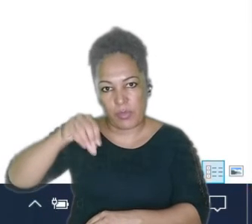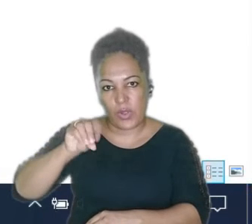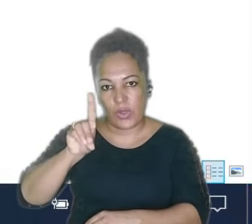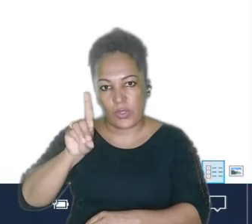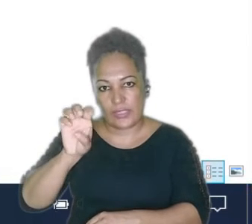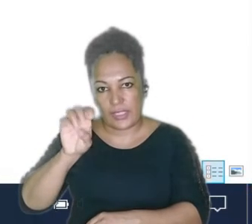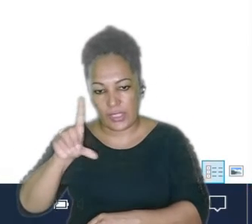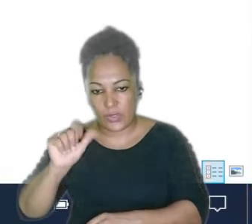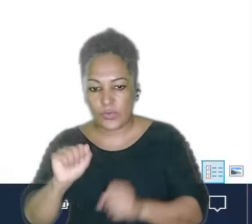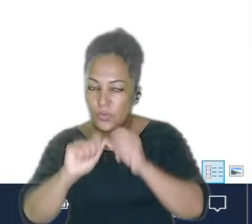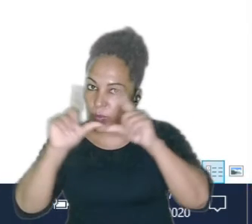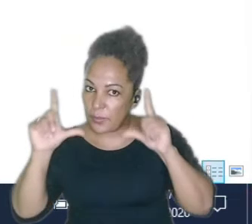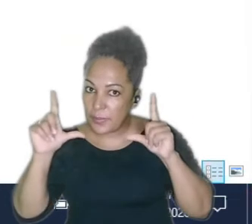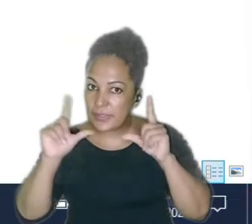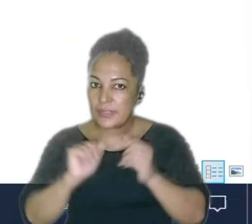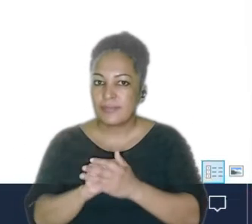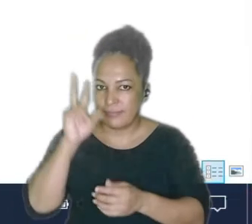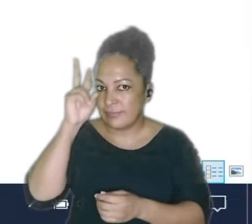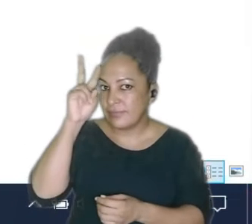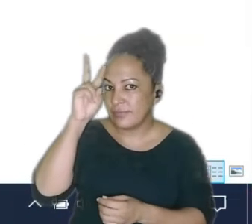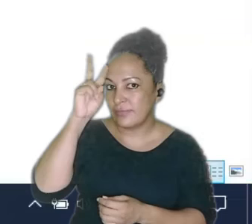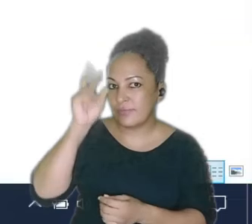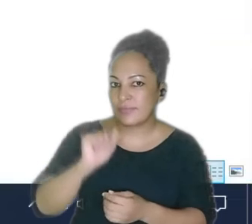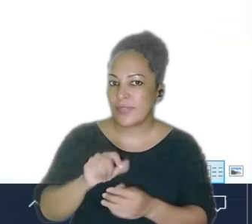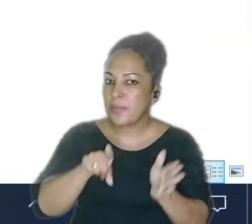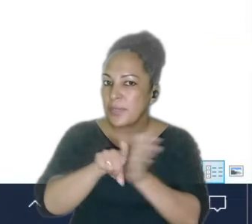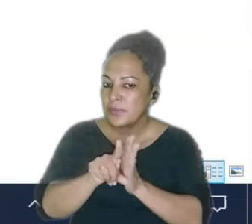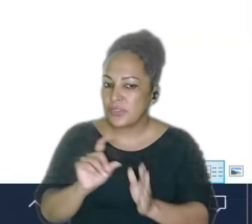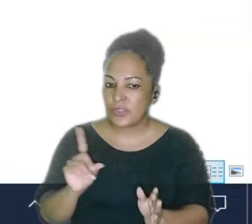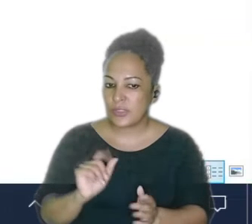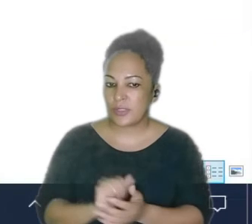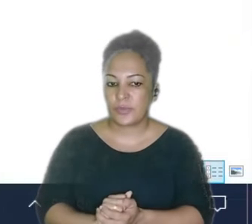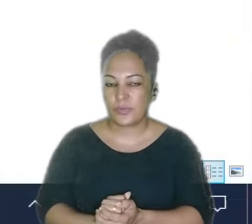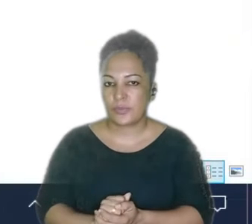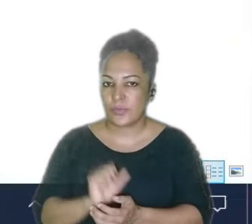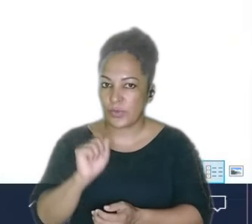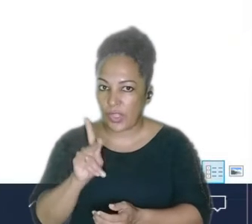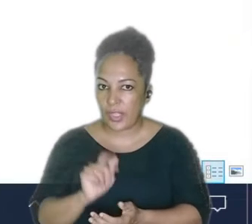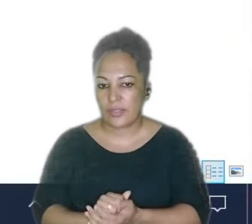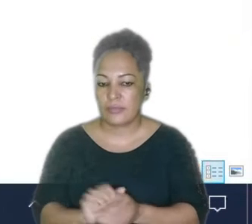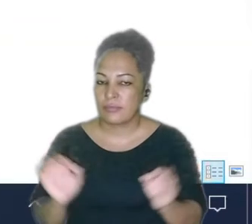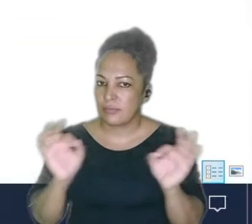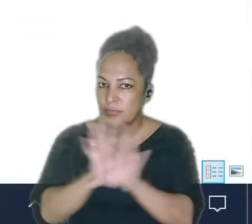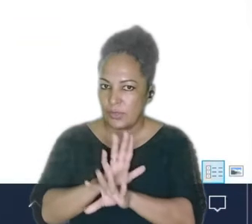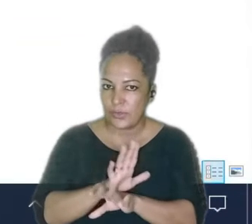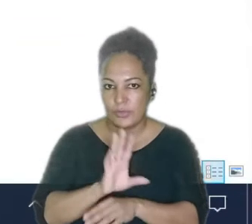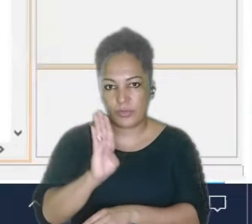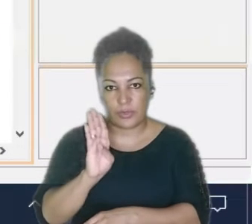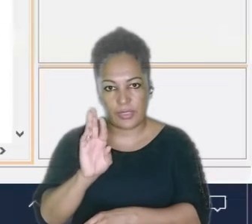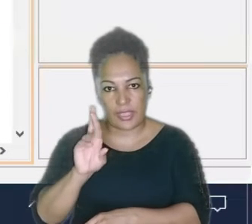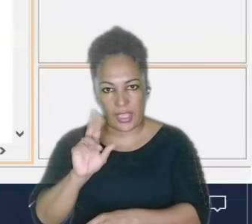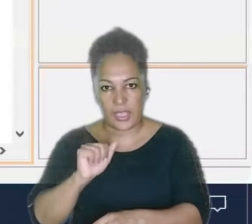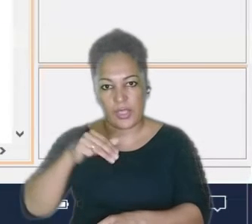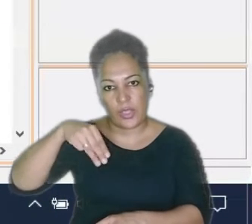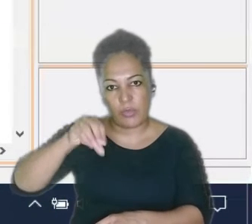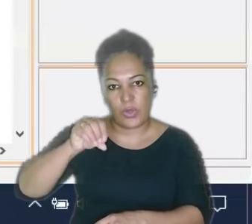Está aqui. Vamos abrir ele. Lembra? Perguntinha não. Ok. Pronto. Está aqui o meu